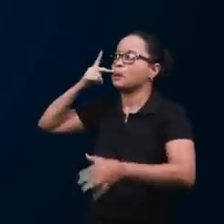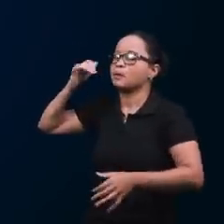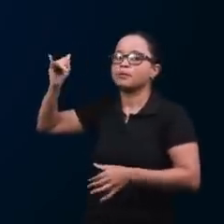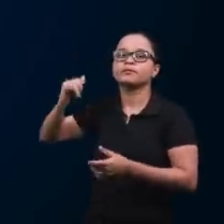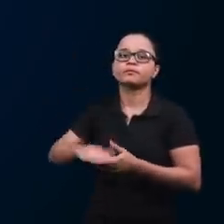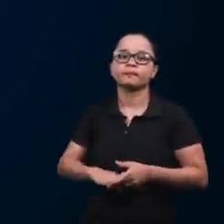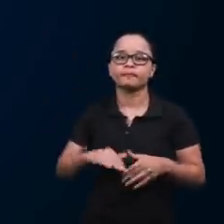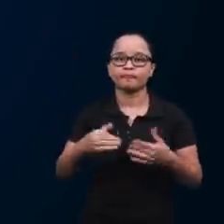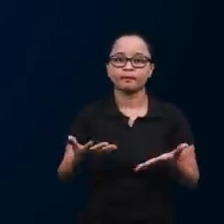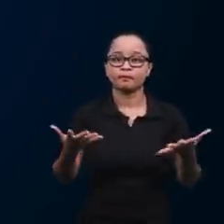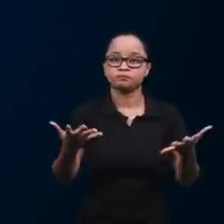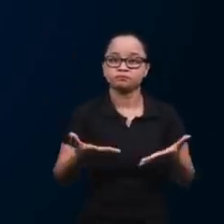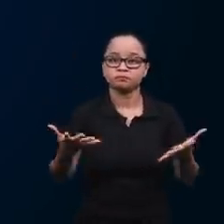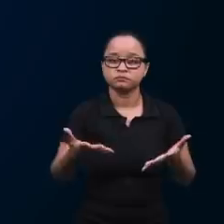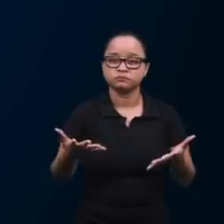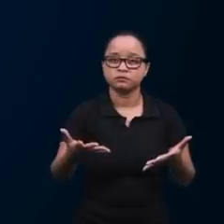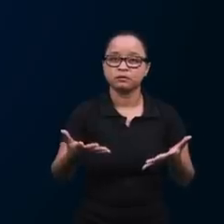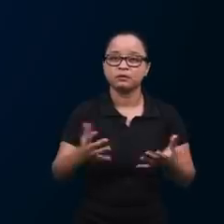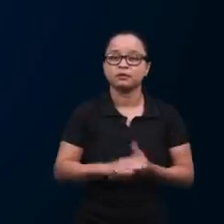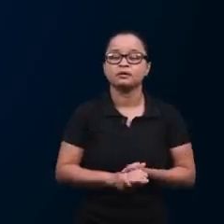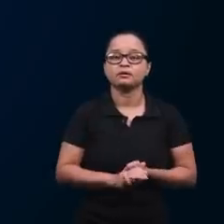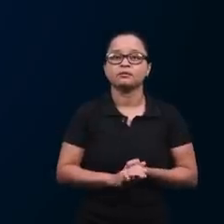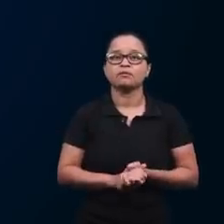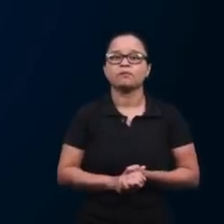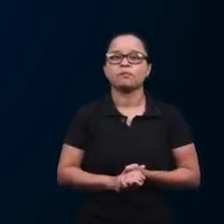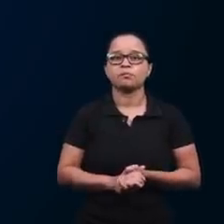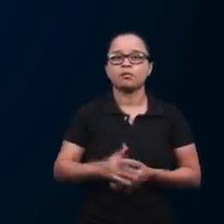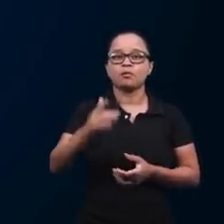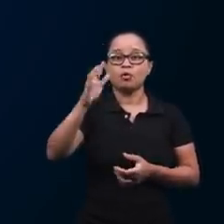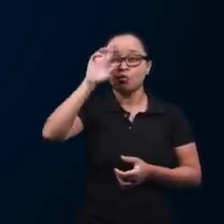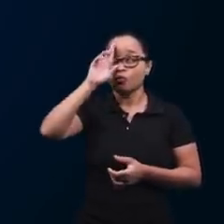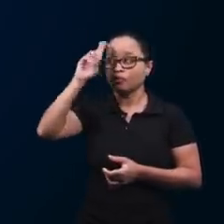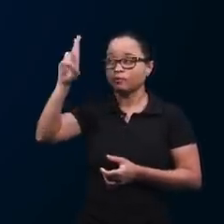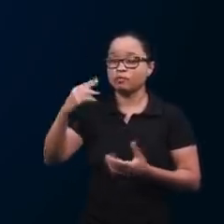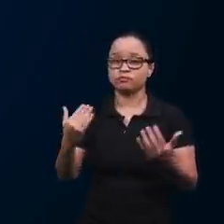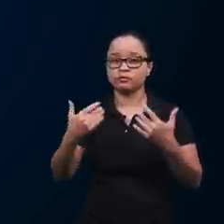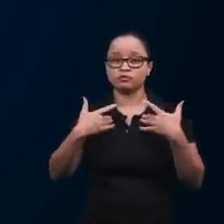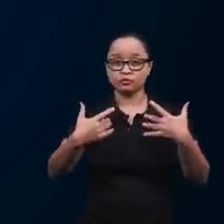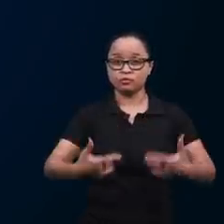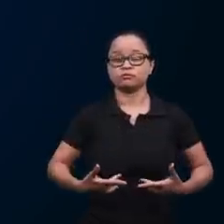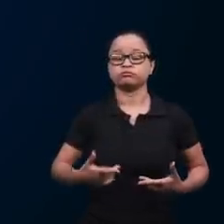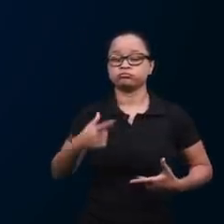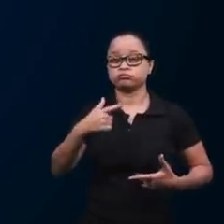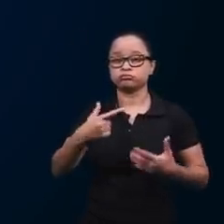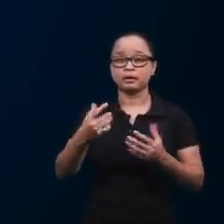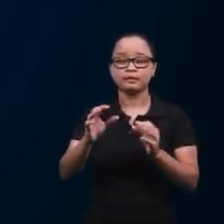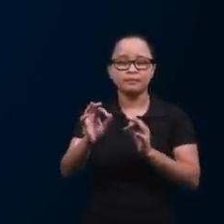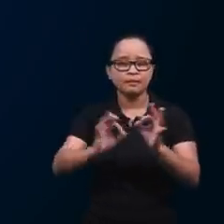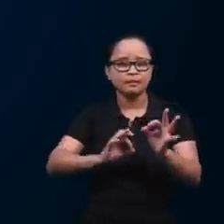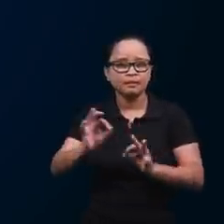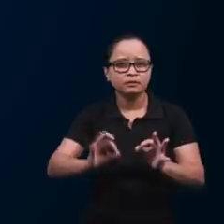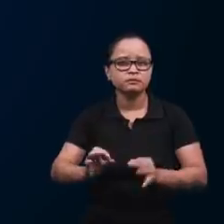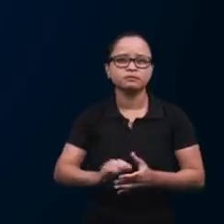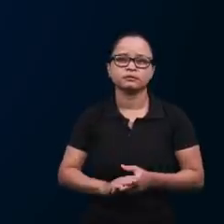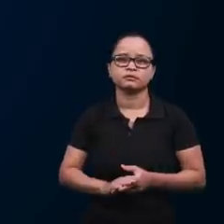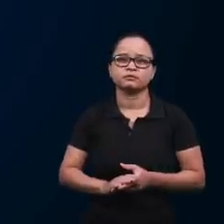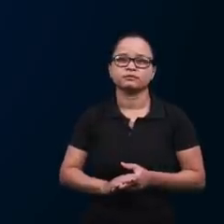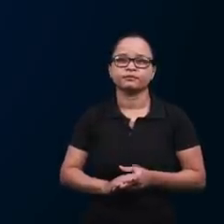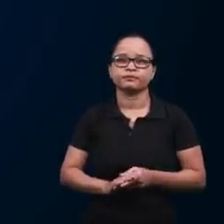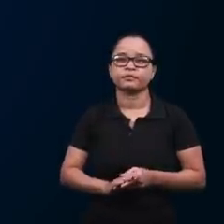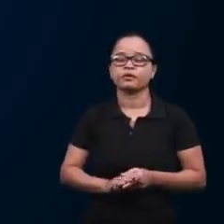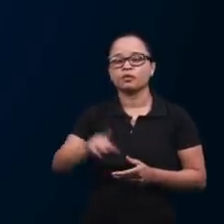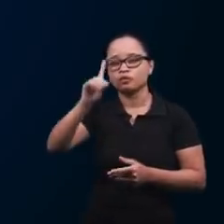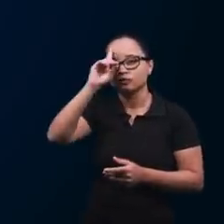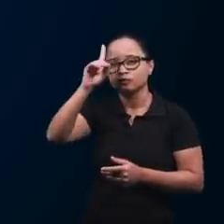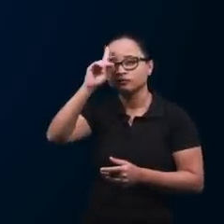ao pai e dessa forma o senhor como igreja como corpo temos preparado cada